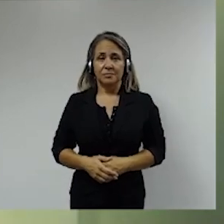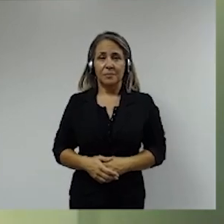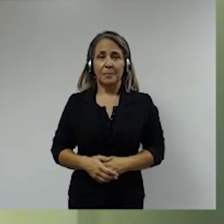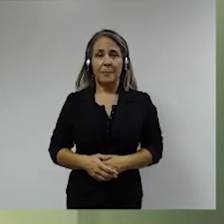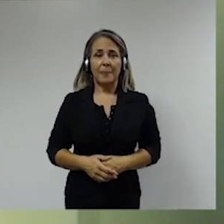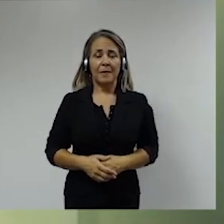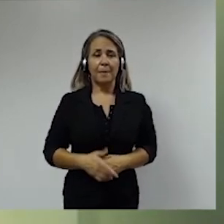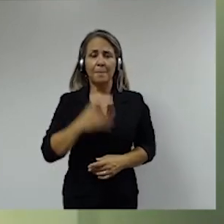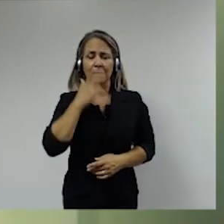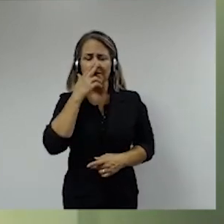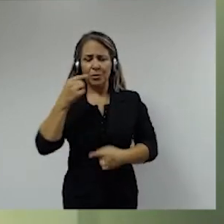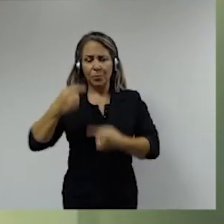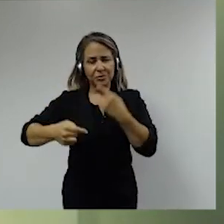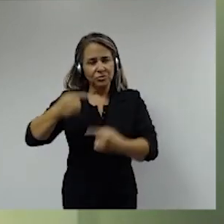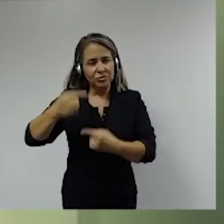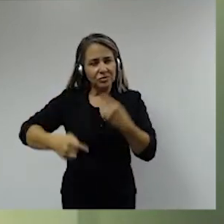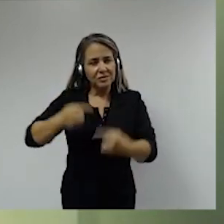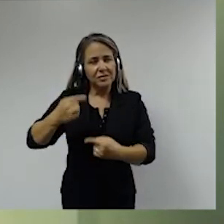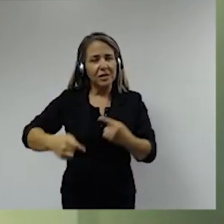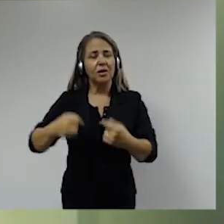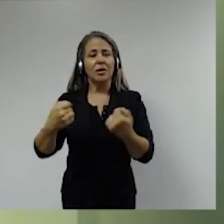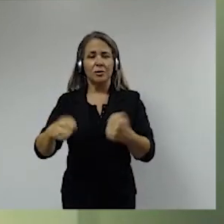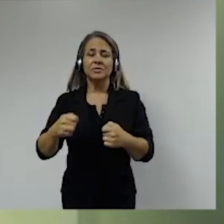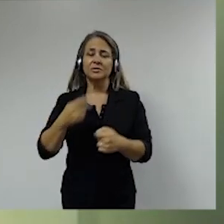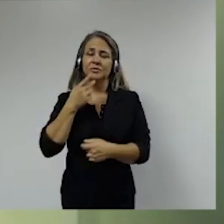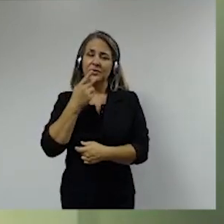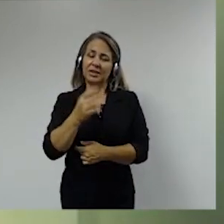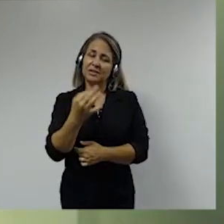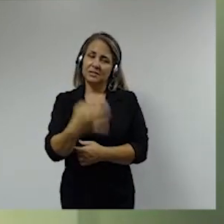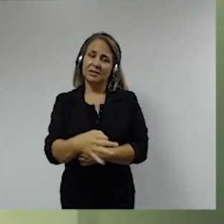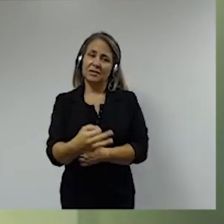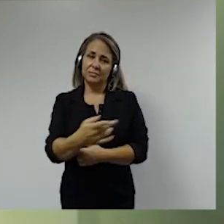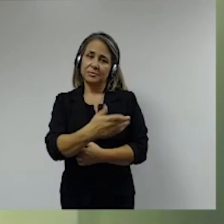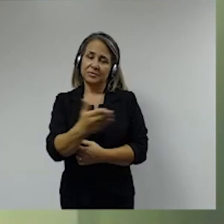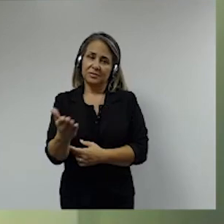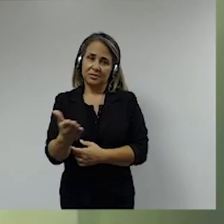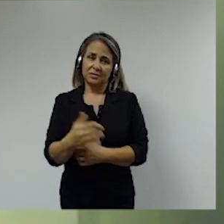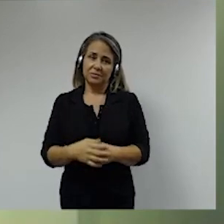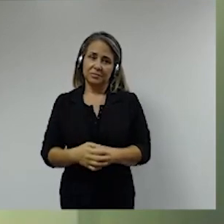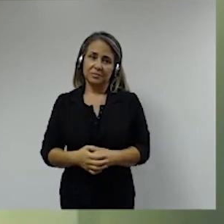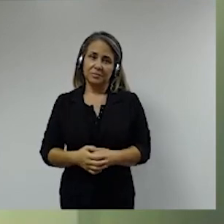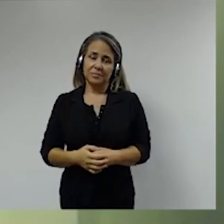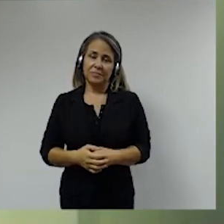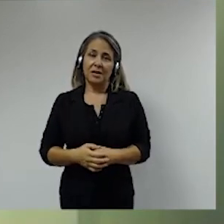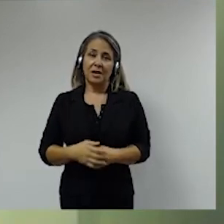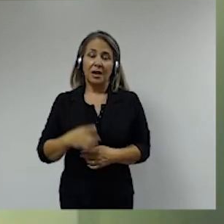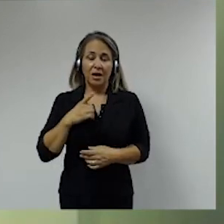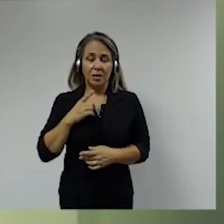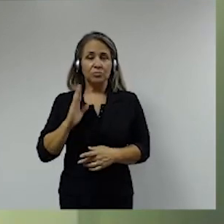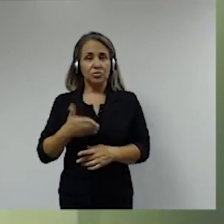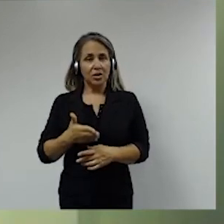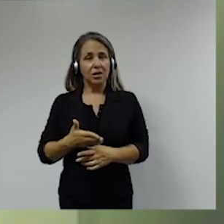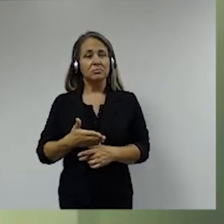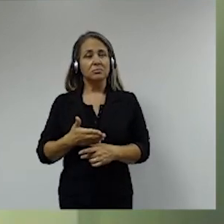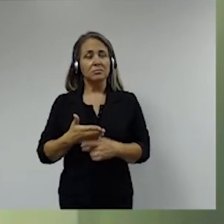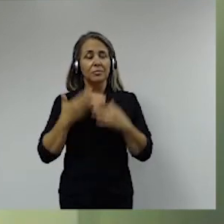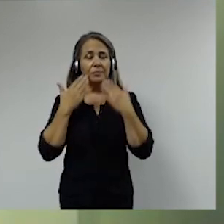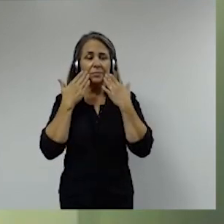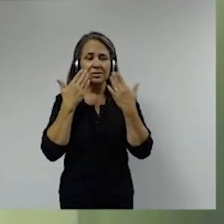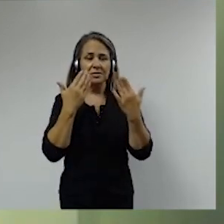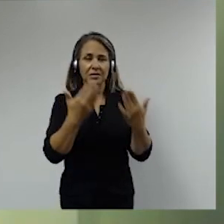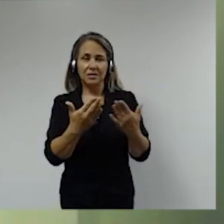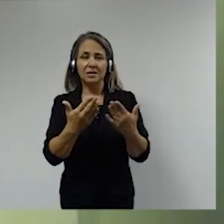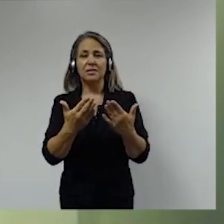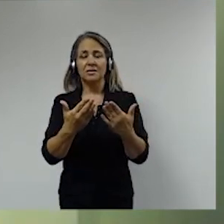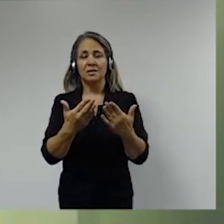uma discussão que eu vou ser sincero com as senhoras e senhores. Eu já pensei muito no sentido até